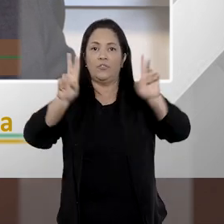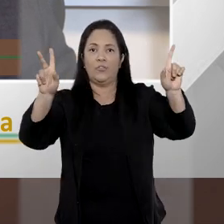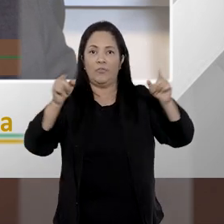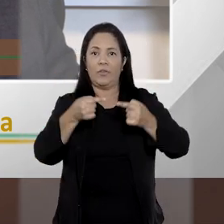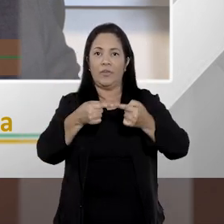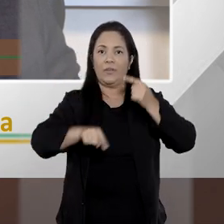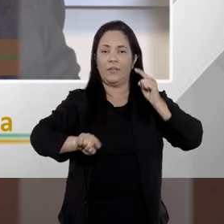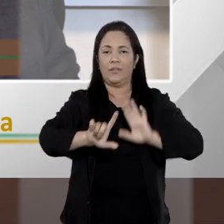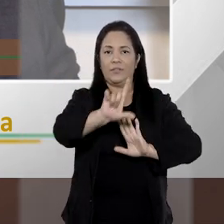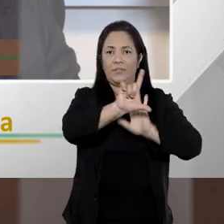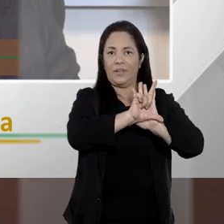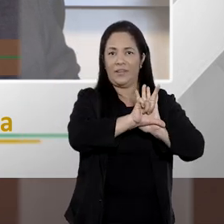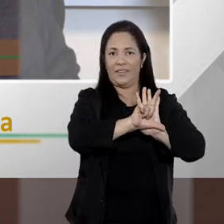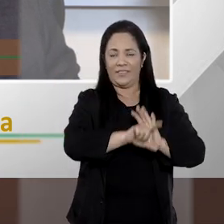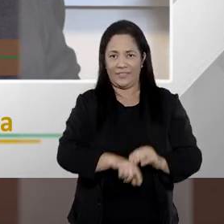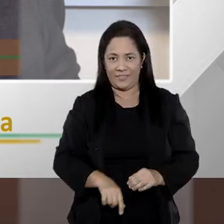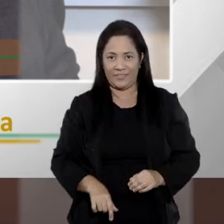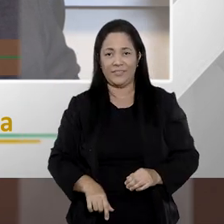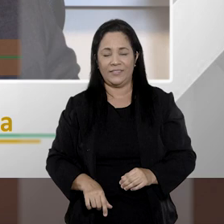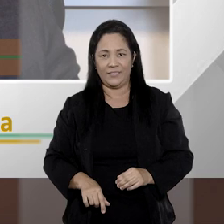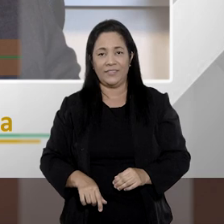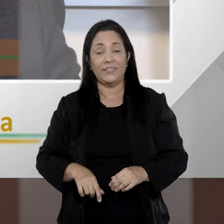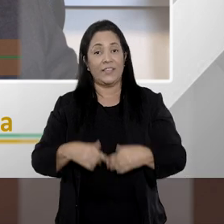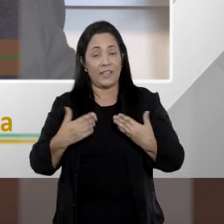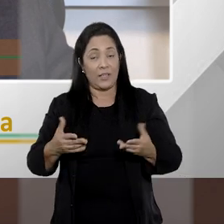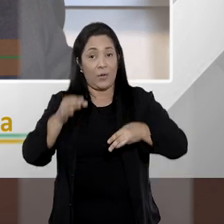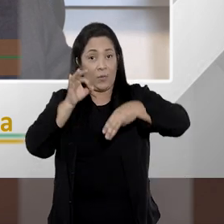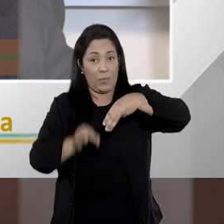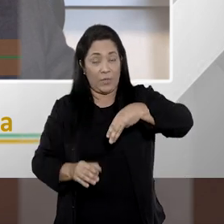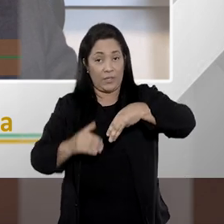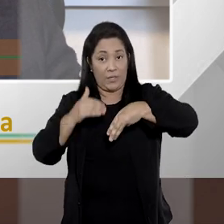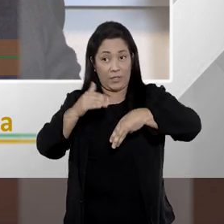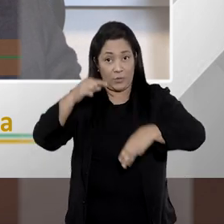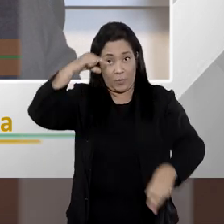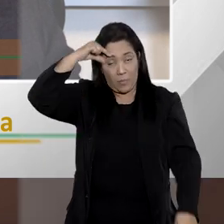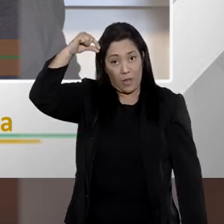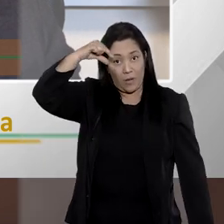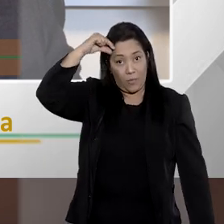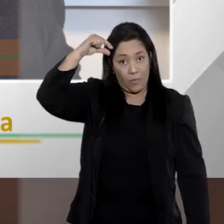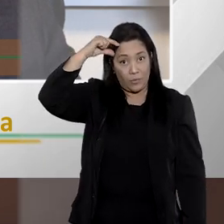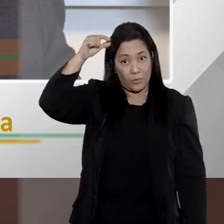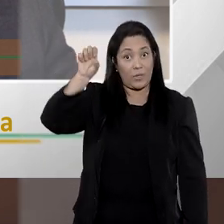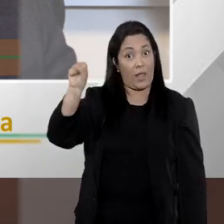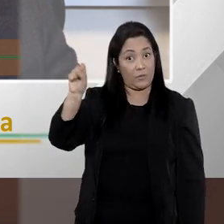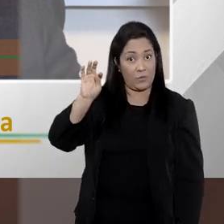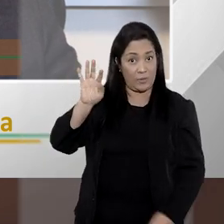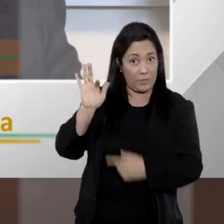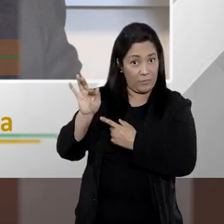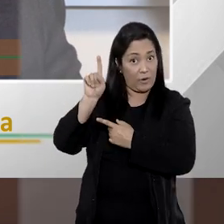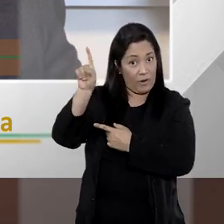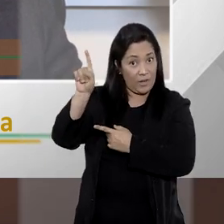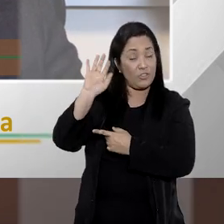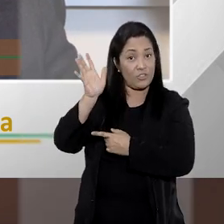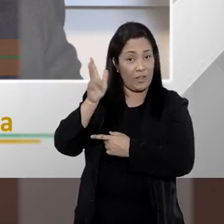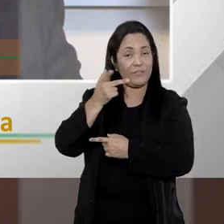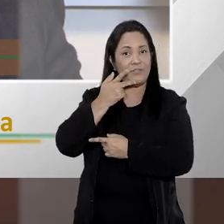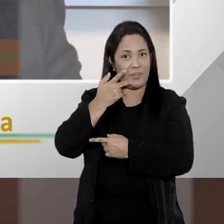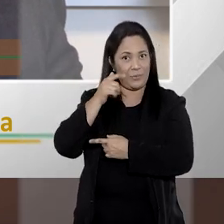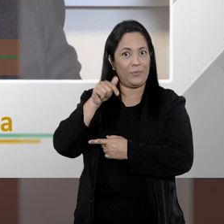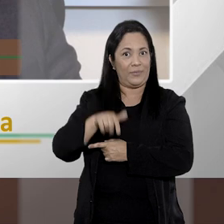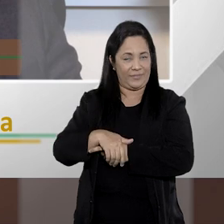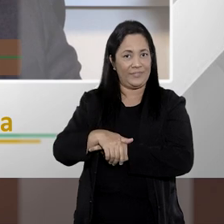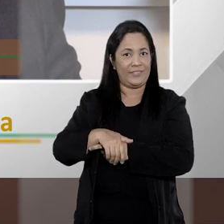de um estado de coisas inconstitucional pelo ministro Barroso no Supremo Tribunal Federal. E não é raro nós nos depararmos